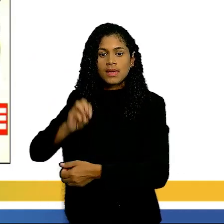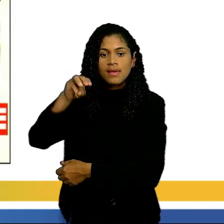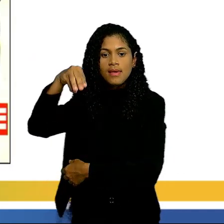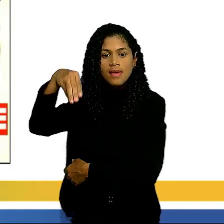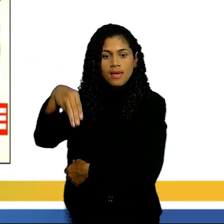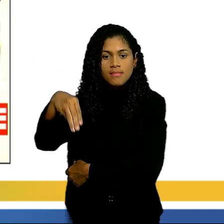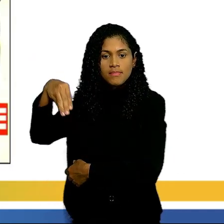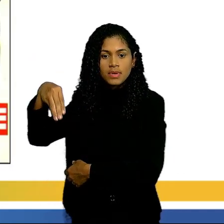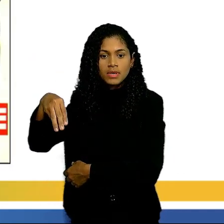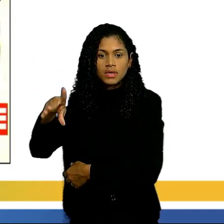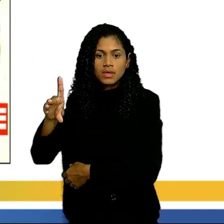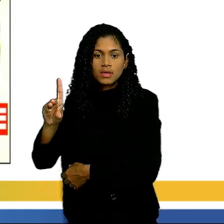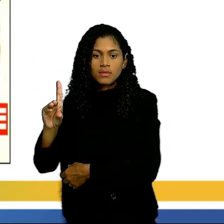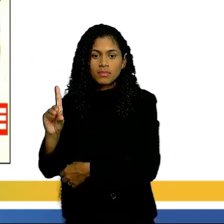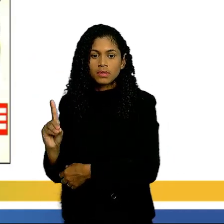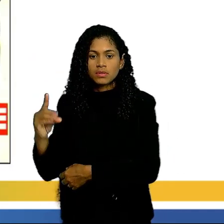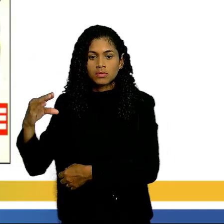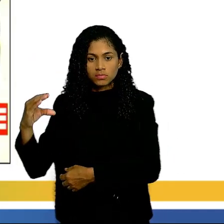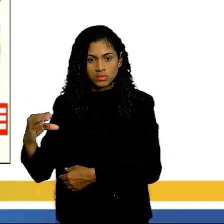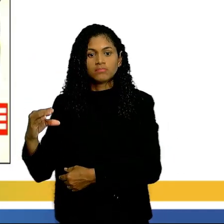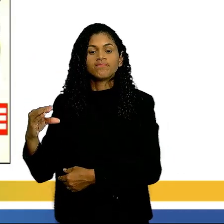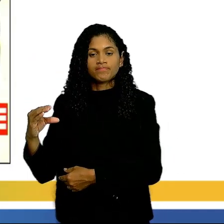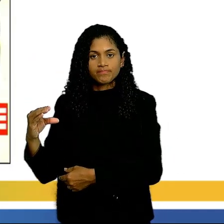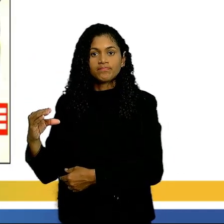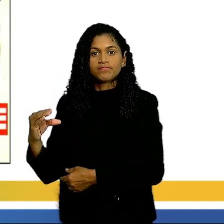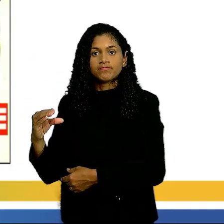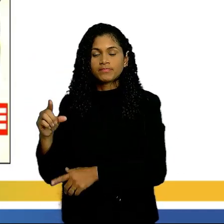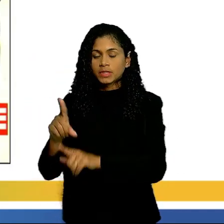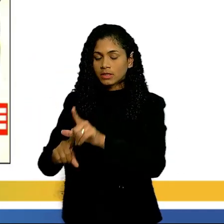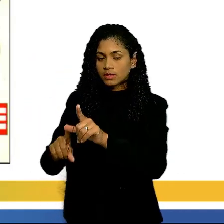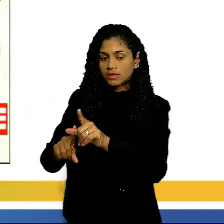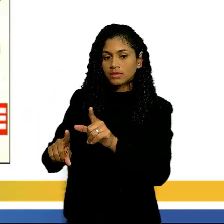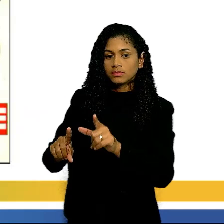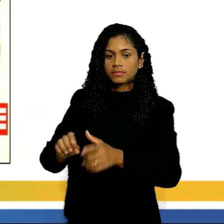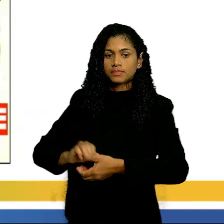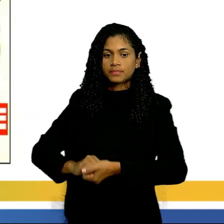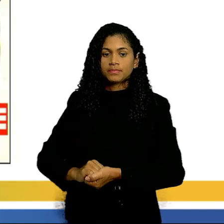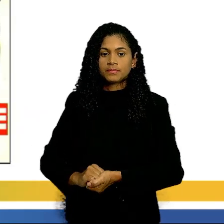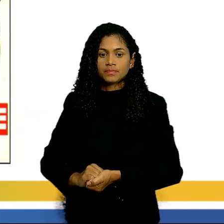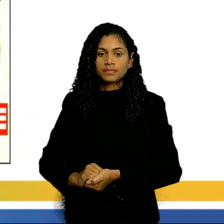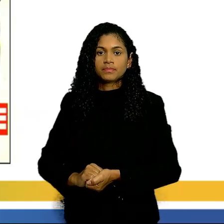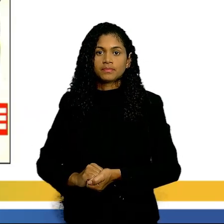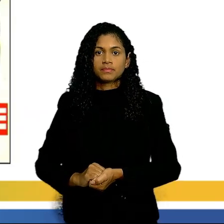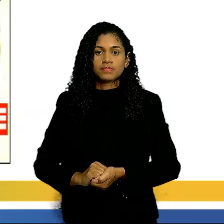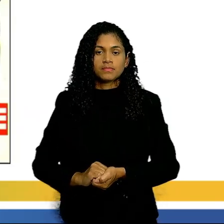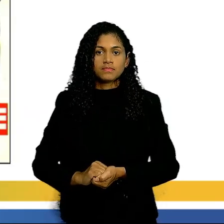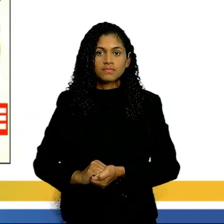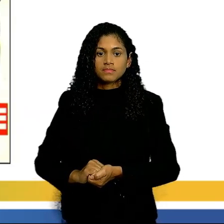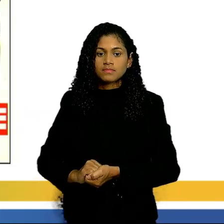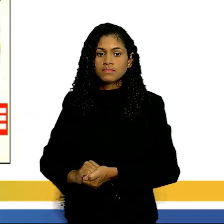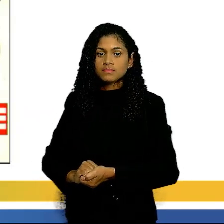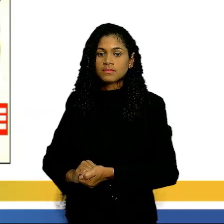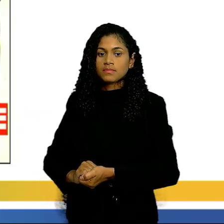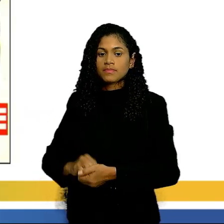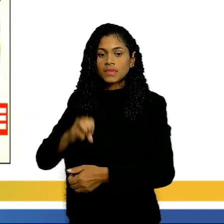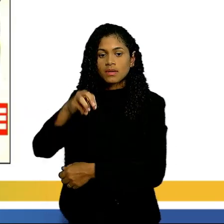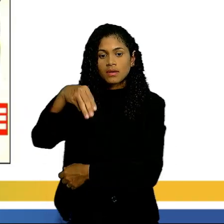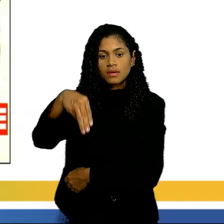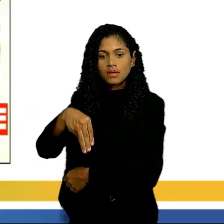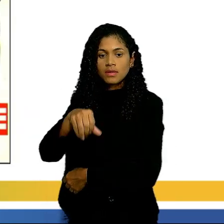convocação popular, né? Uma comoção muito grande surgiu após esse episódio. MMDC,